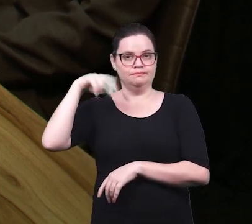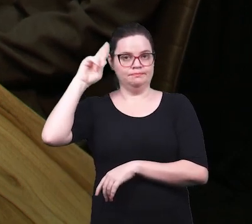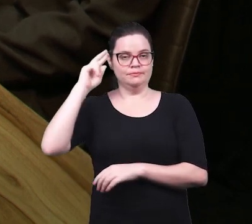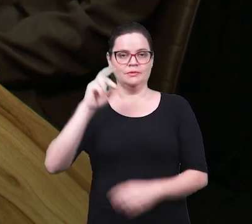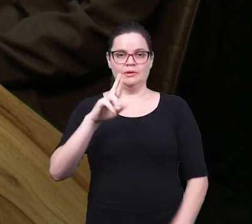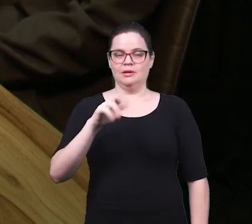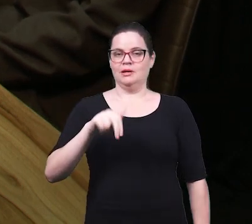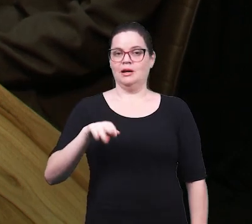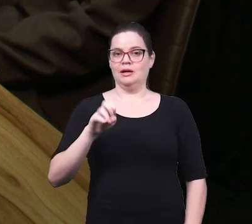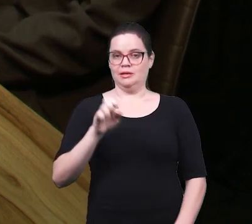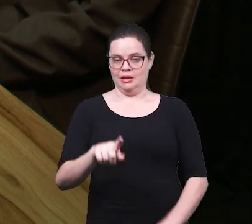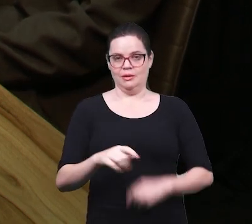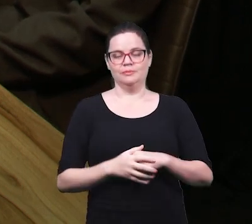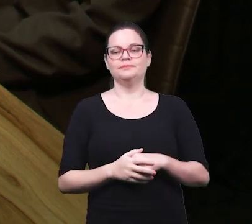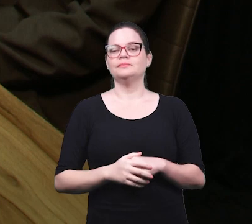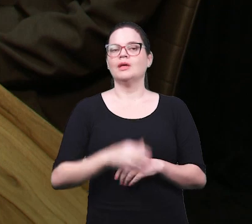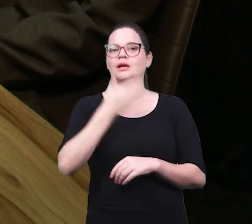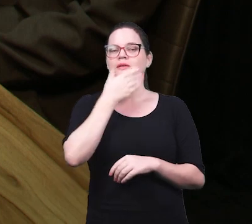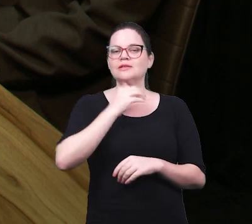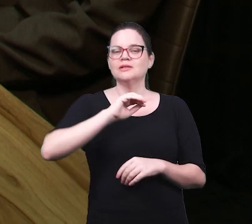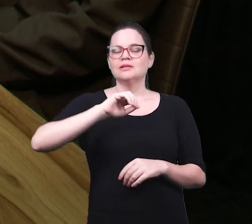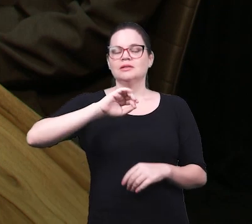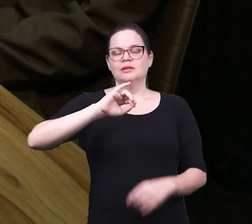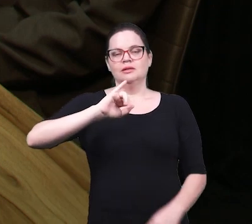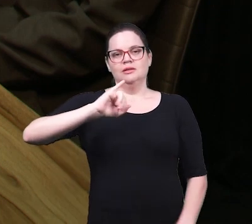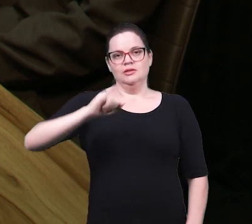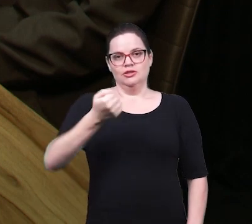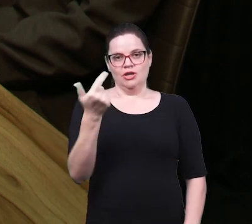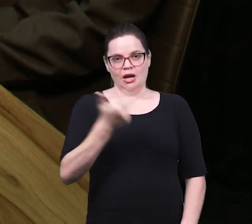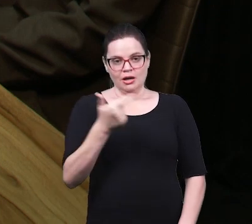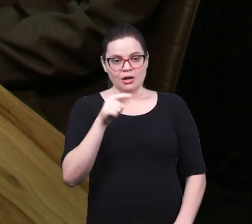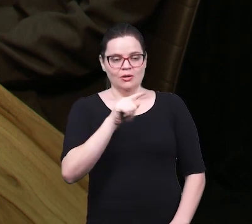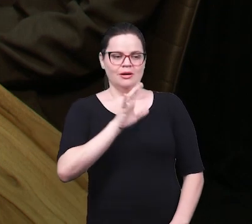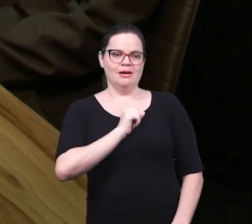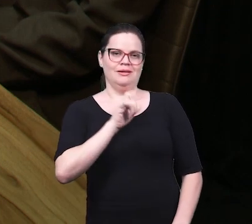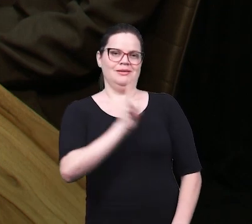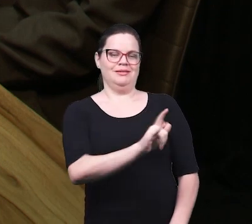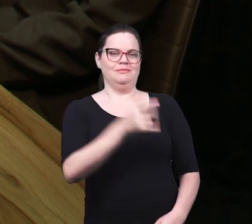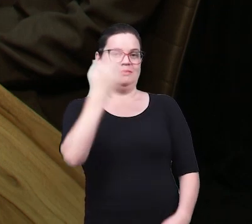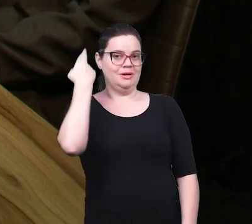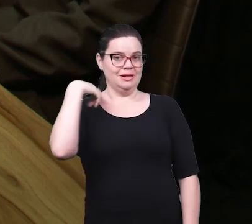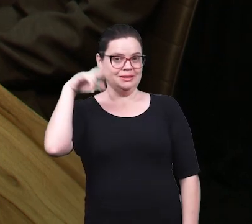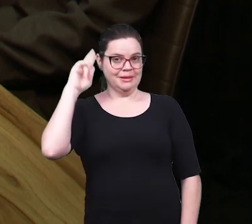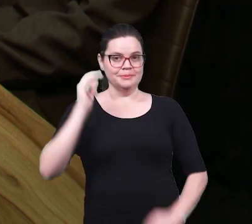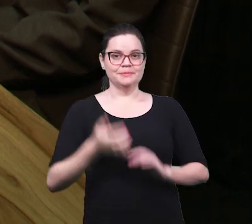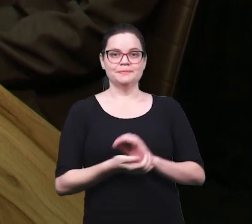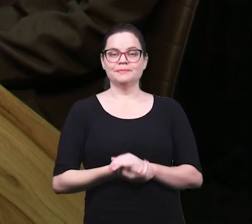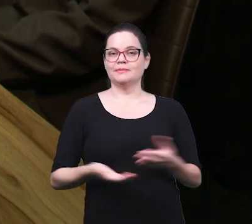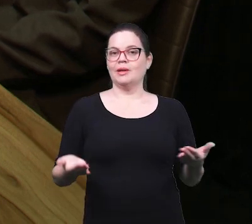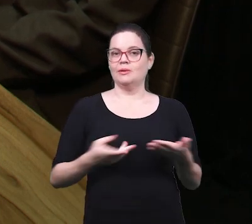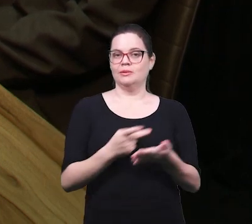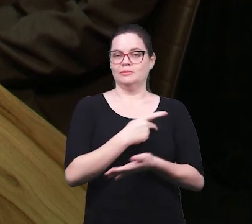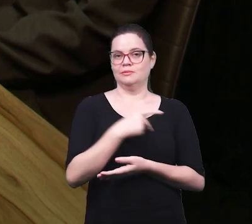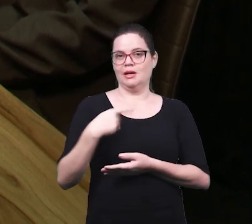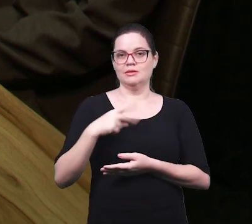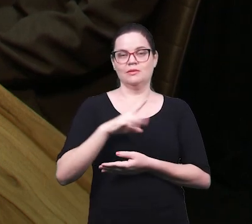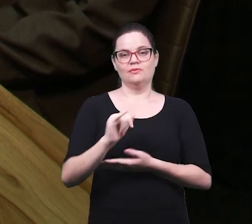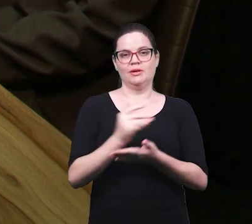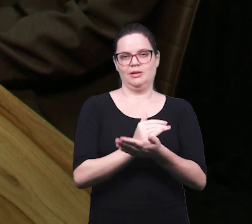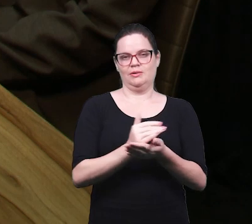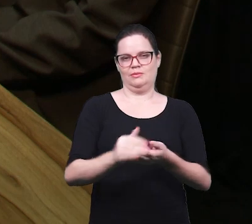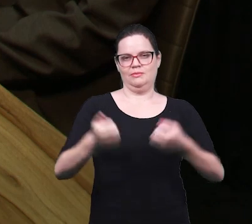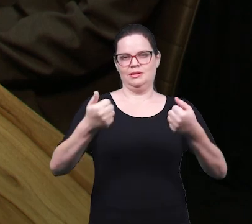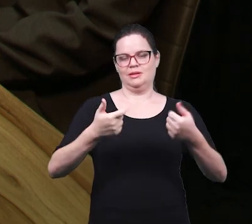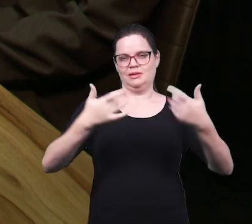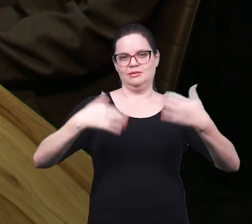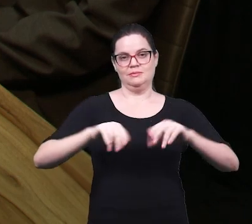Jacó. Marcos, pastor Marcos, que está conosco, pastor Tiago, pastor Marcos vai fazer uma